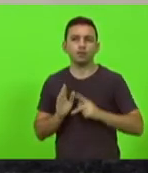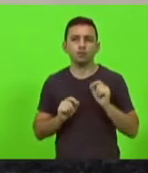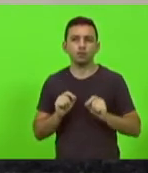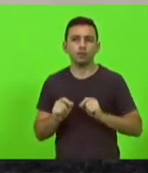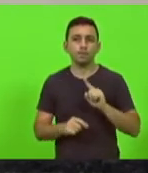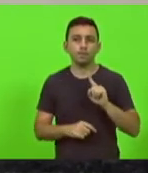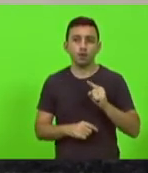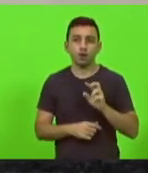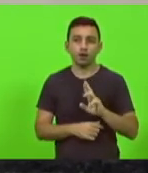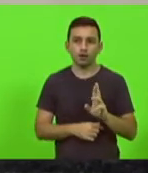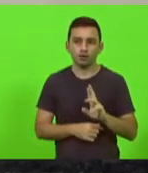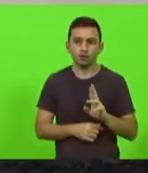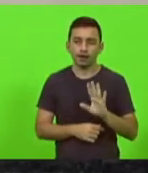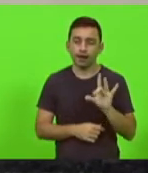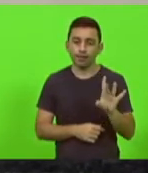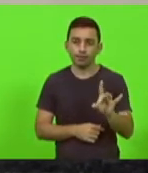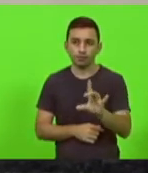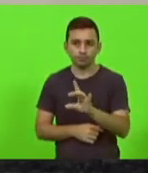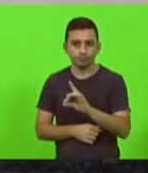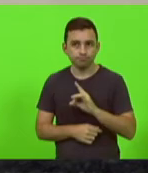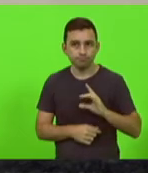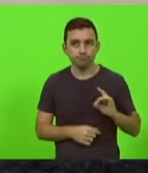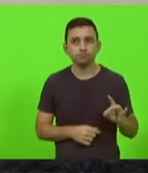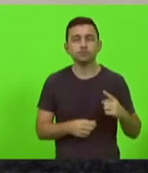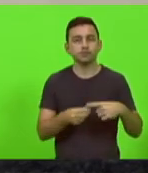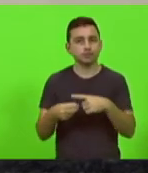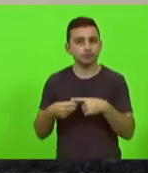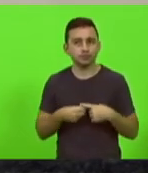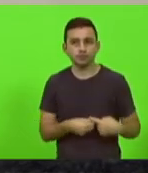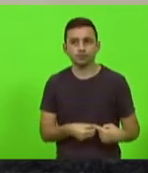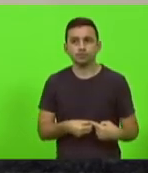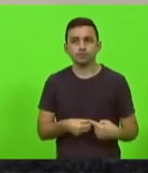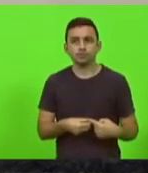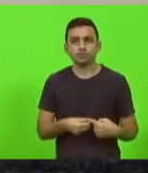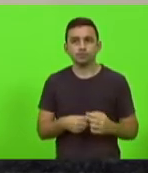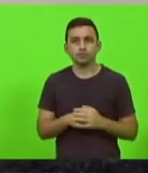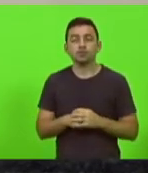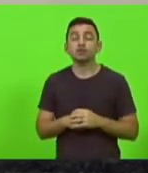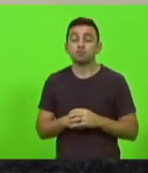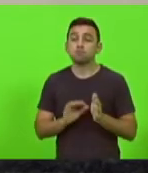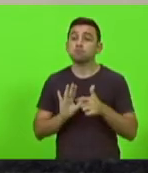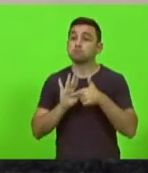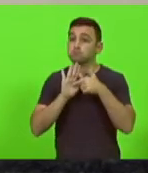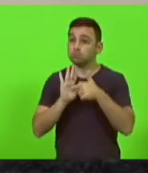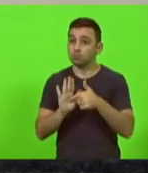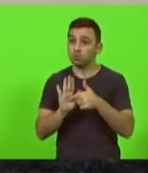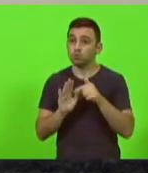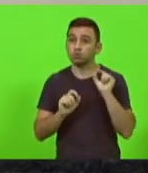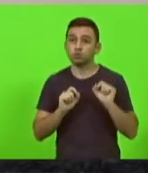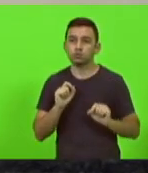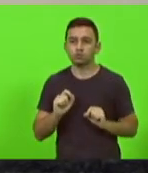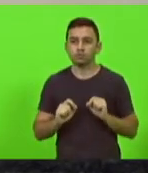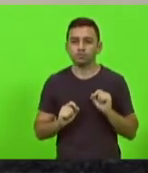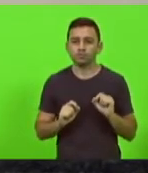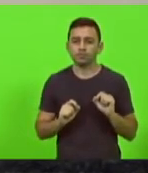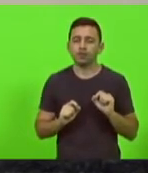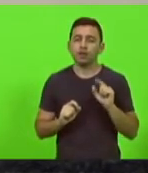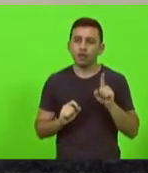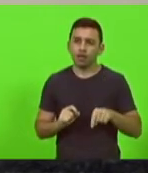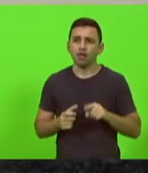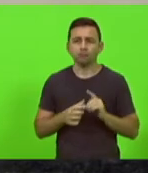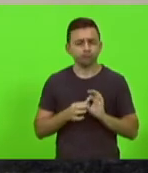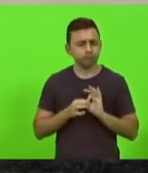R$ 1.000 a cada habitante de cada município. Demonstra aí o